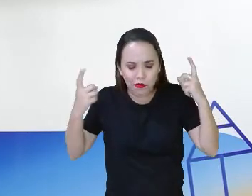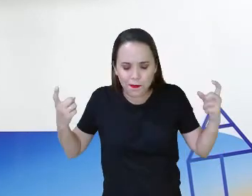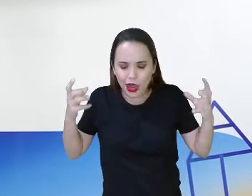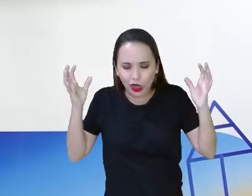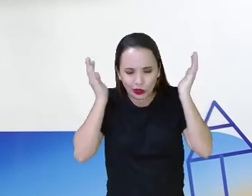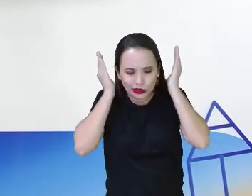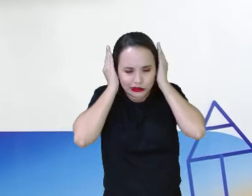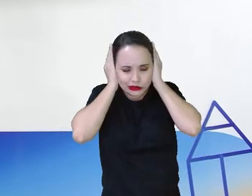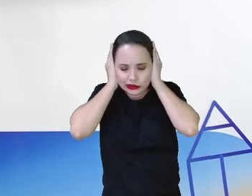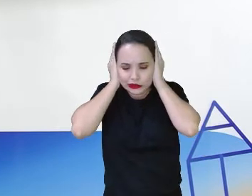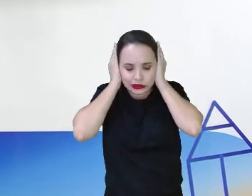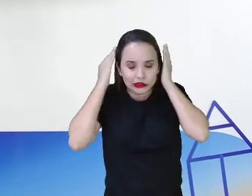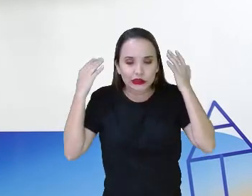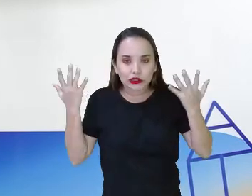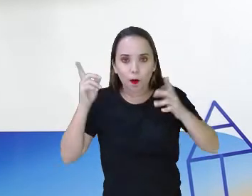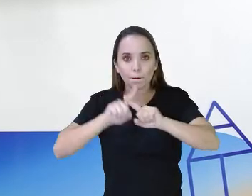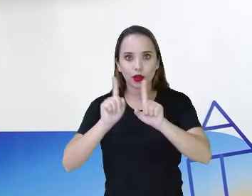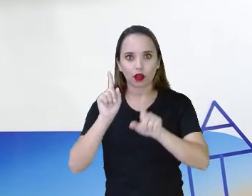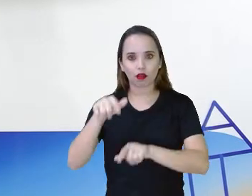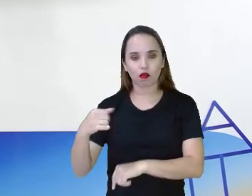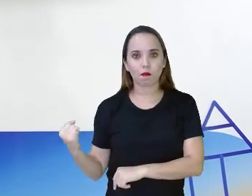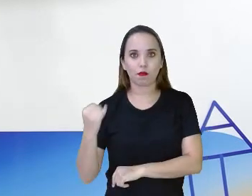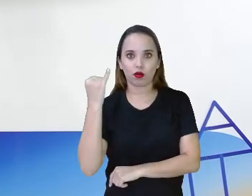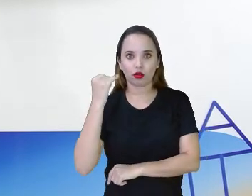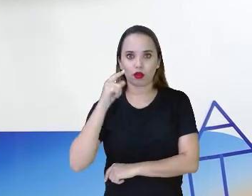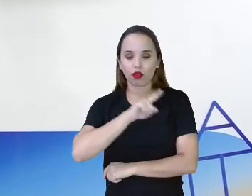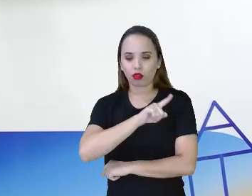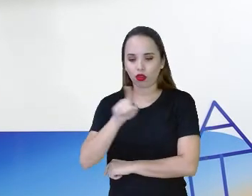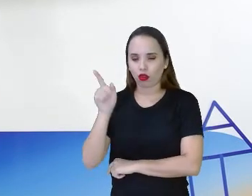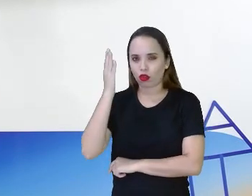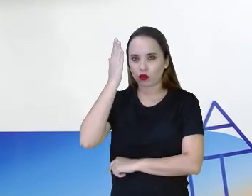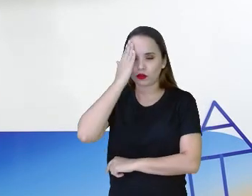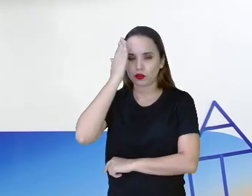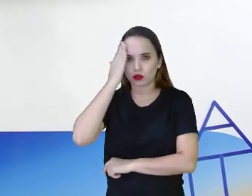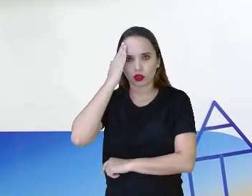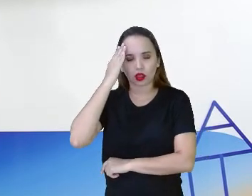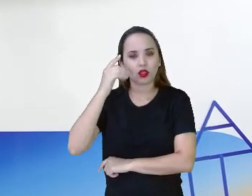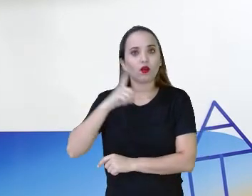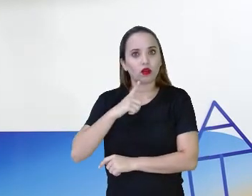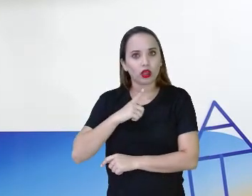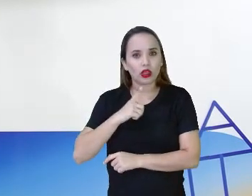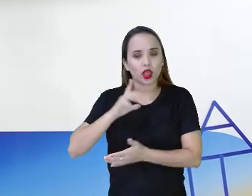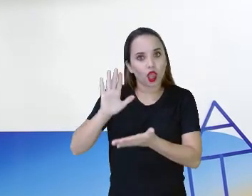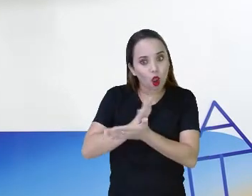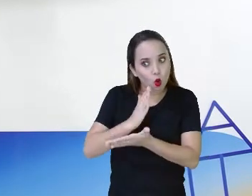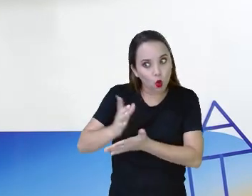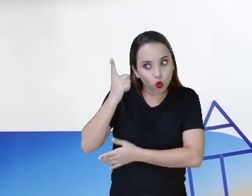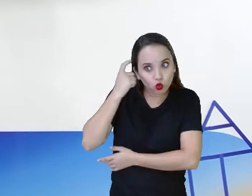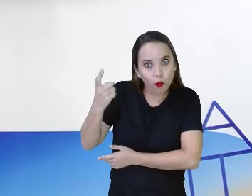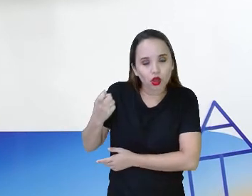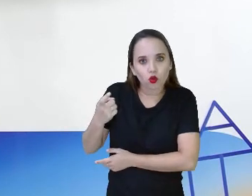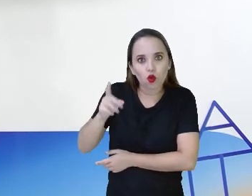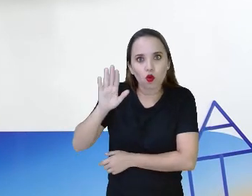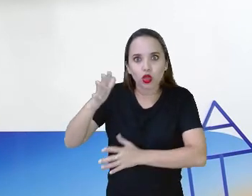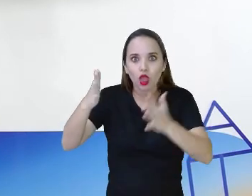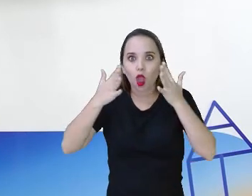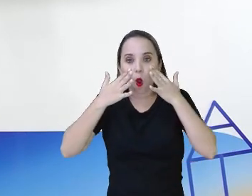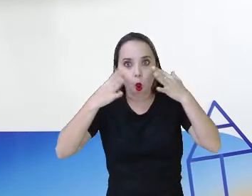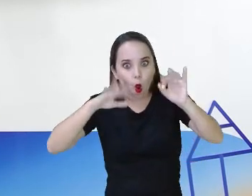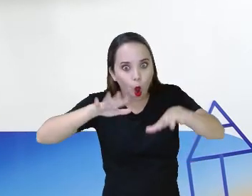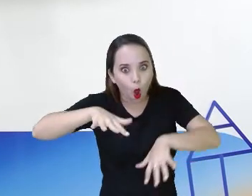que eles entendam que existem sons que alertam ao perigo. Não é? Diferente de uma música,